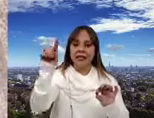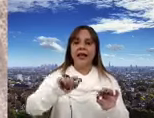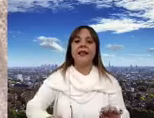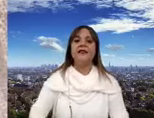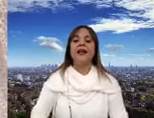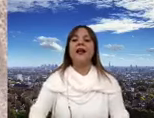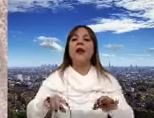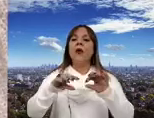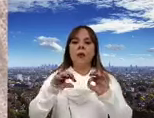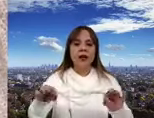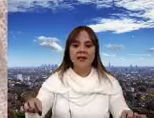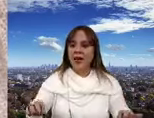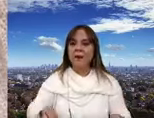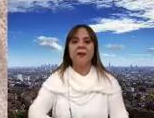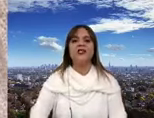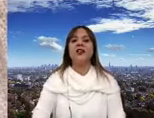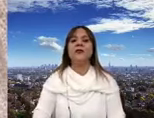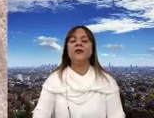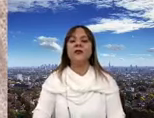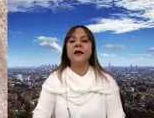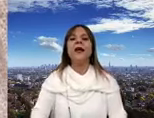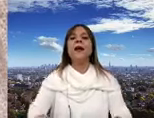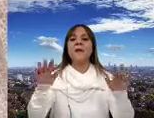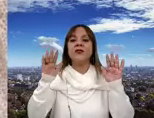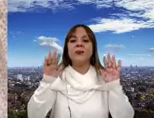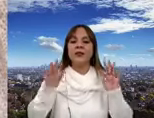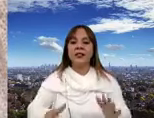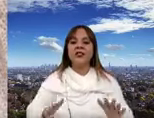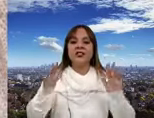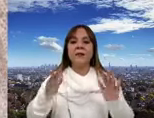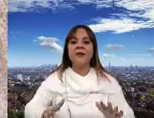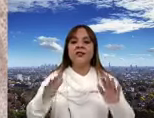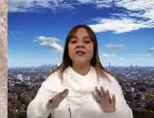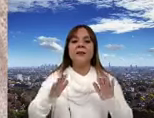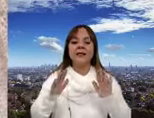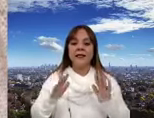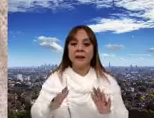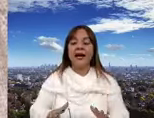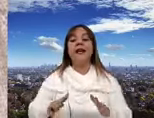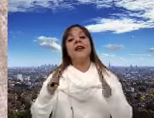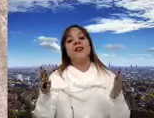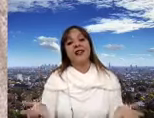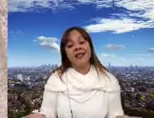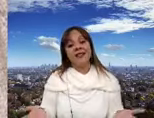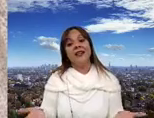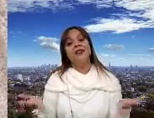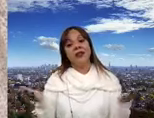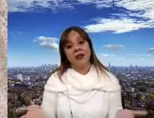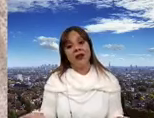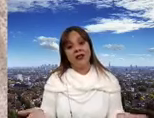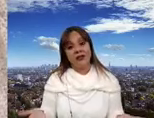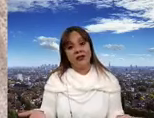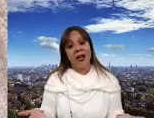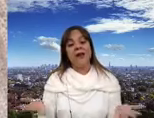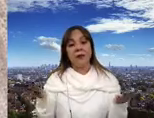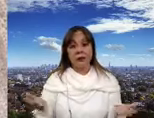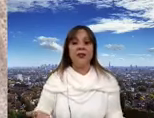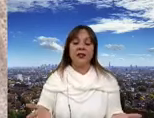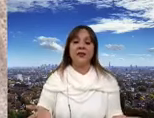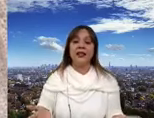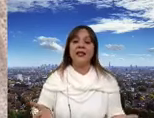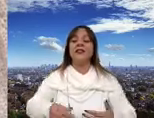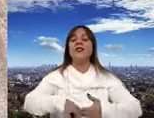lá, ou o WhatsApp para tirar dúvida também. Mas o importante é chamar vocês a participarem. Tem que ser aqui do território nacional, é muito importante eu falar